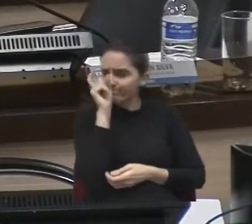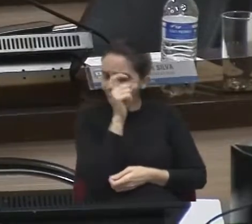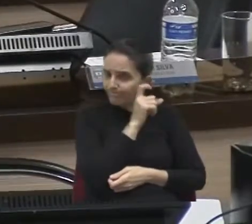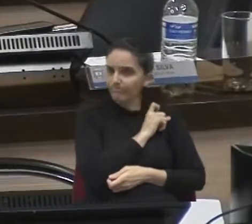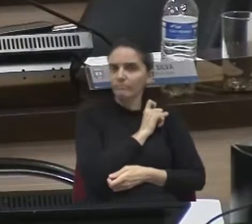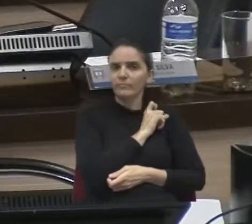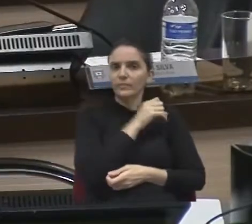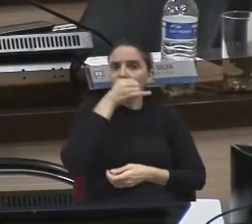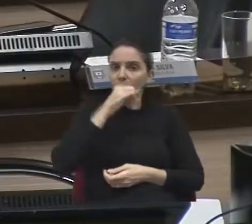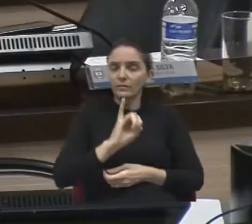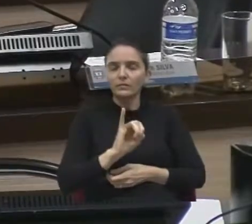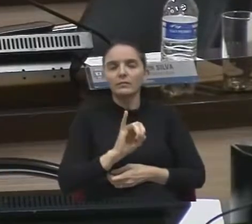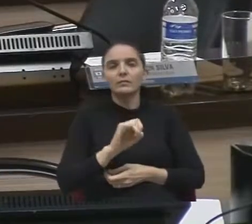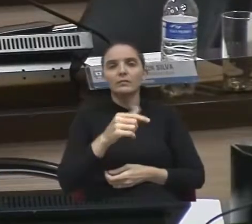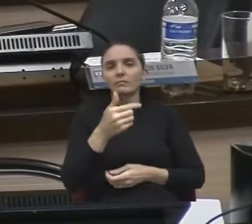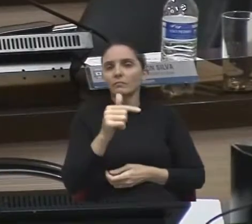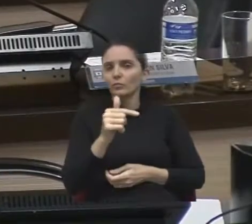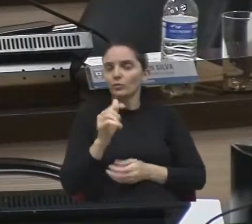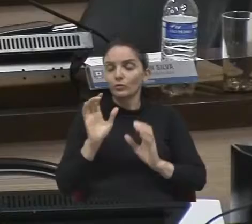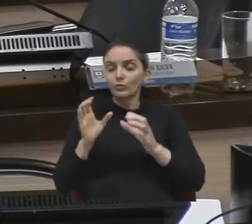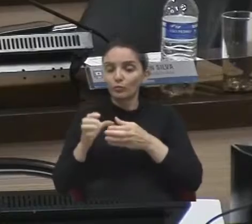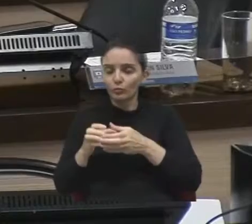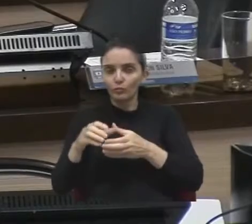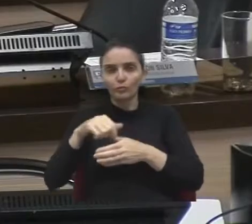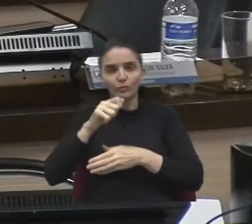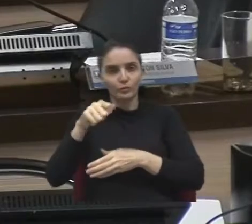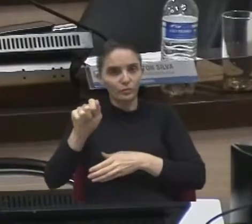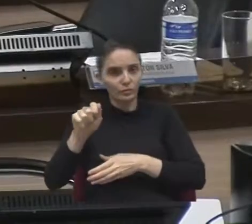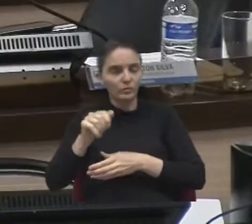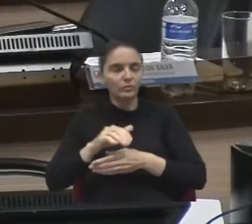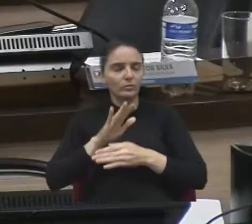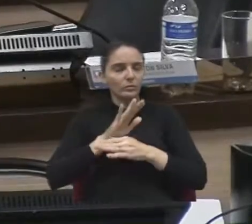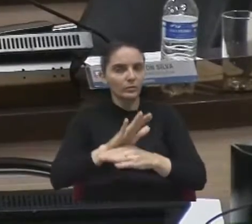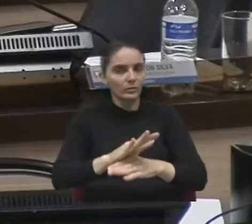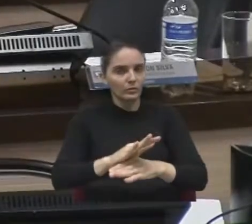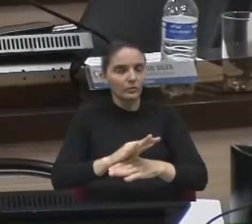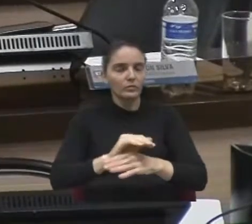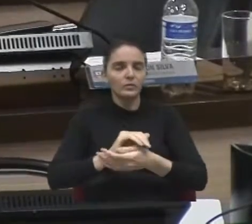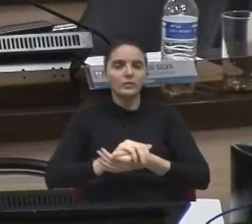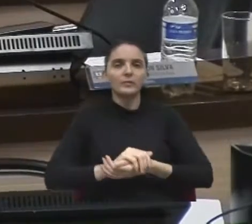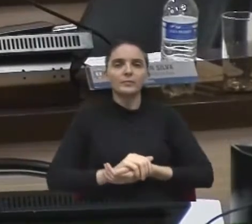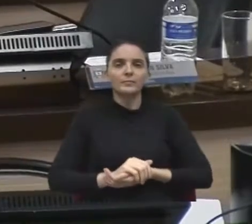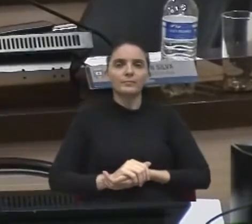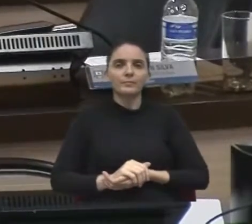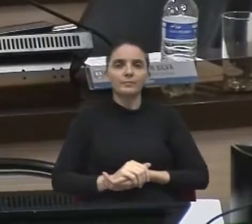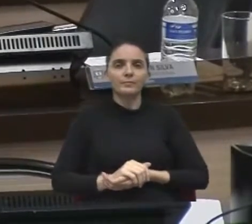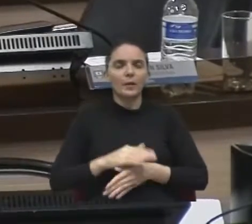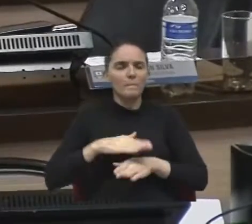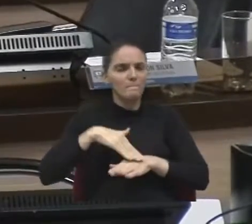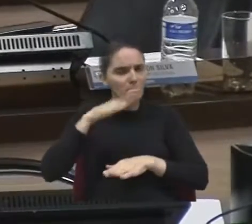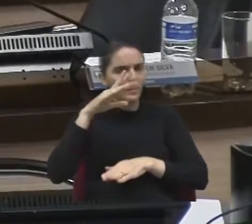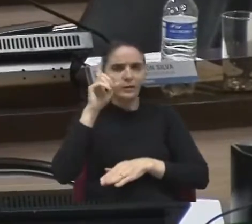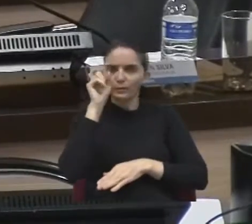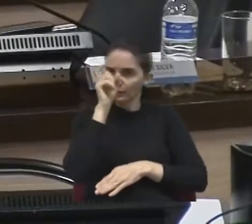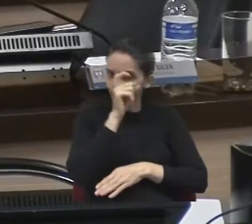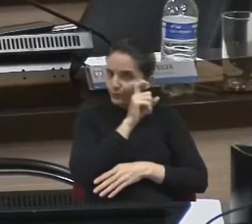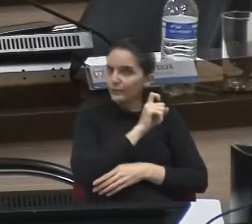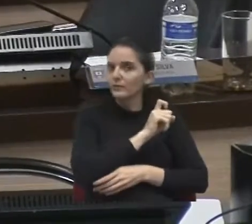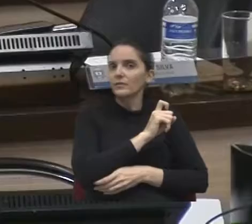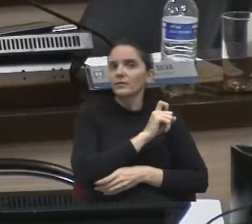as instituições, as associações, no auxílio do poder público, seria muito mais difícil para administrar-se uma